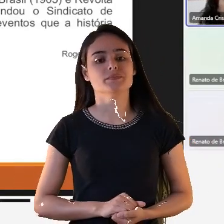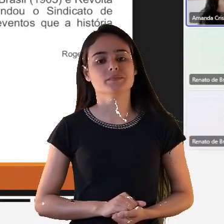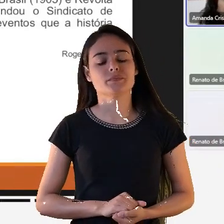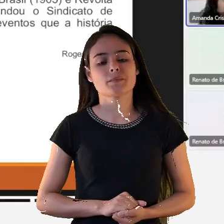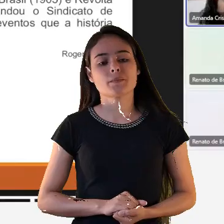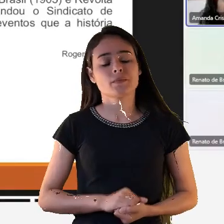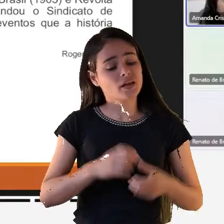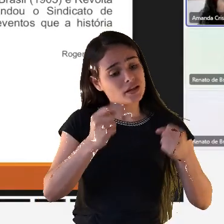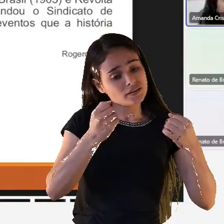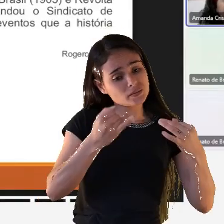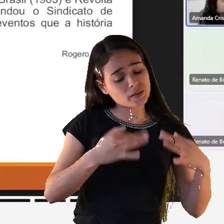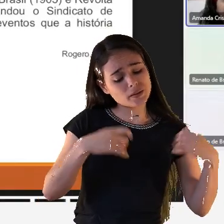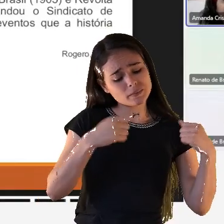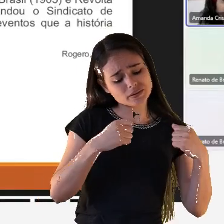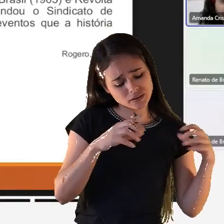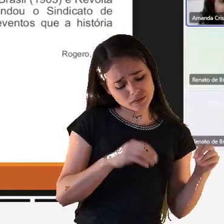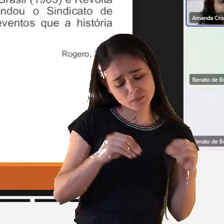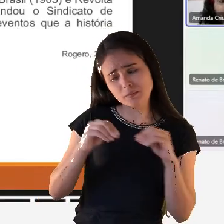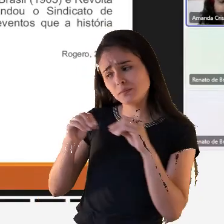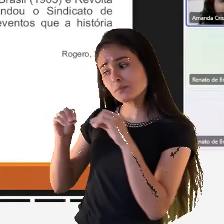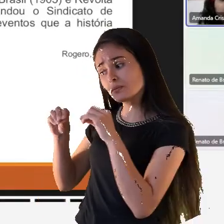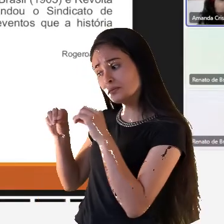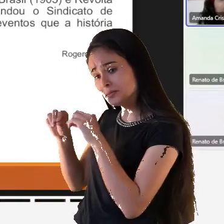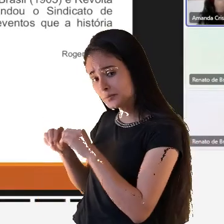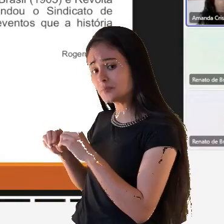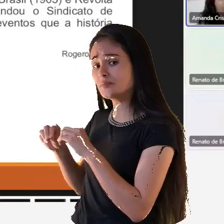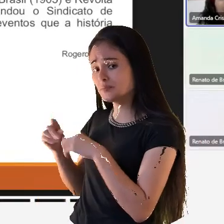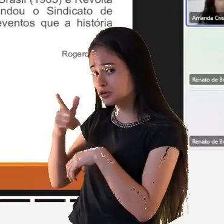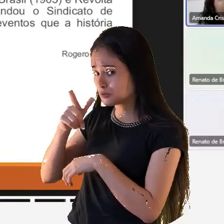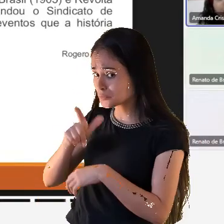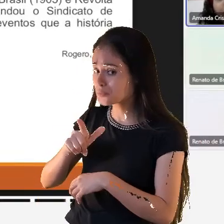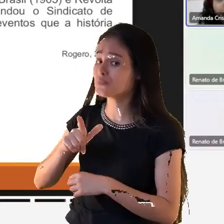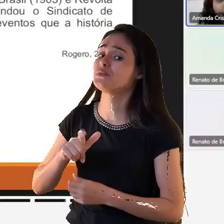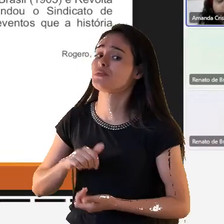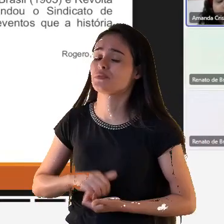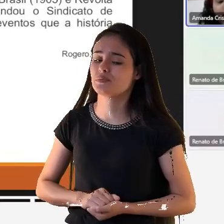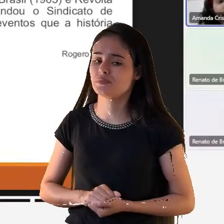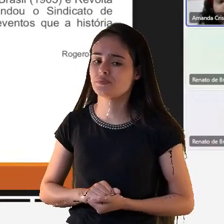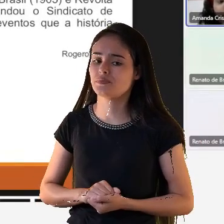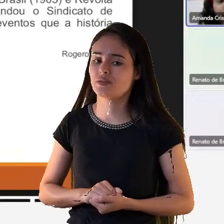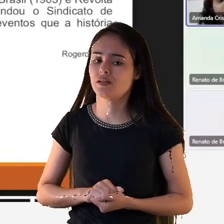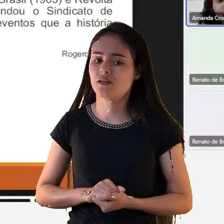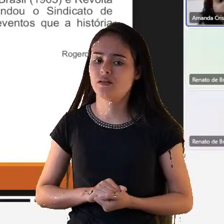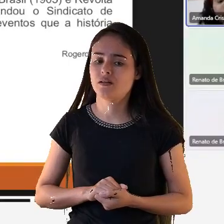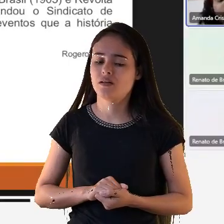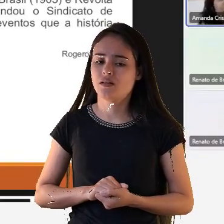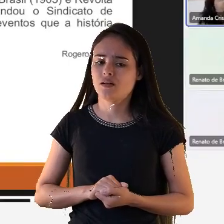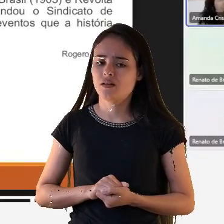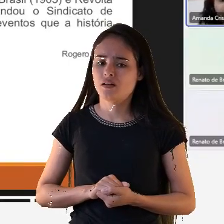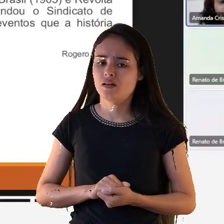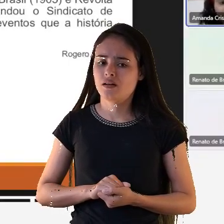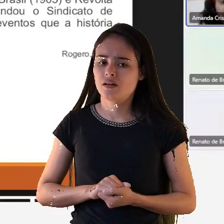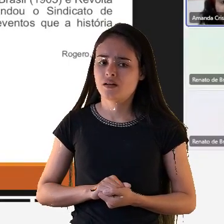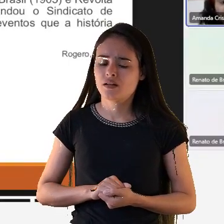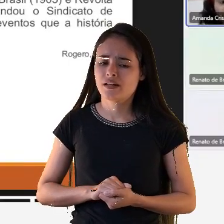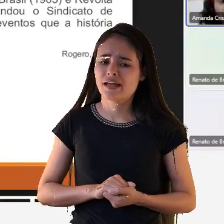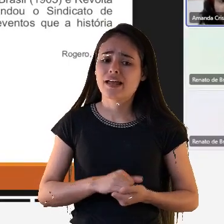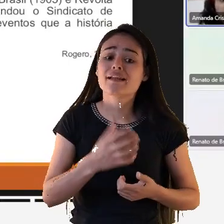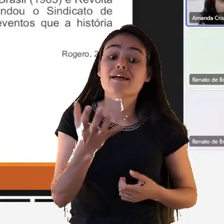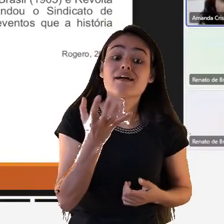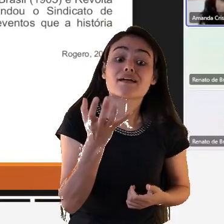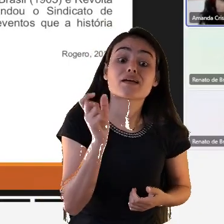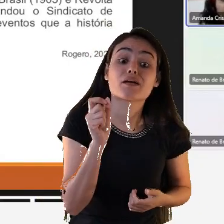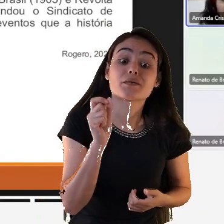voltar porque ela estava 3 meses sem confessar. Então, ela fala, ela luta por dignidade,